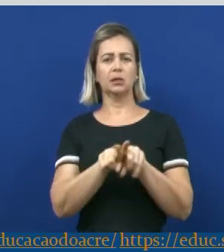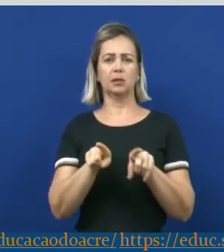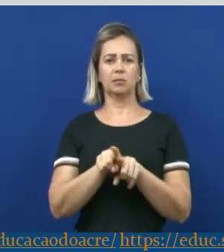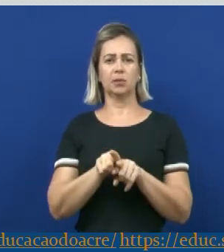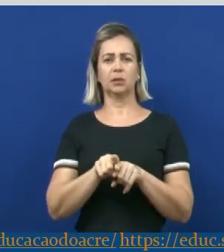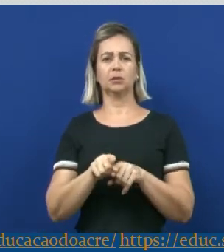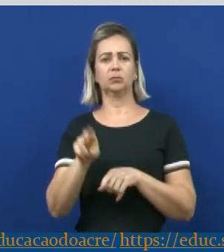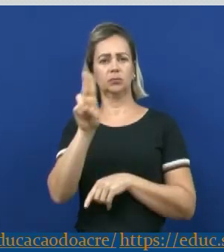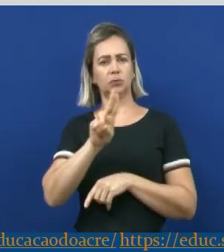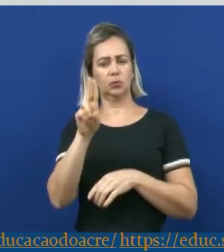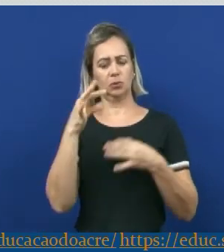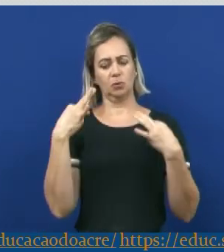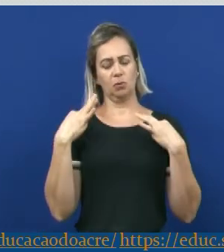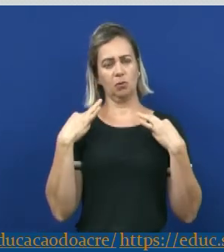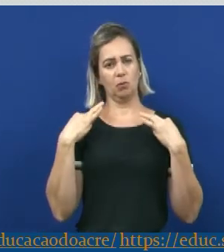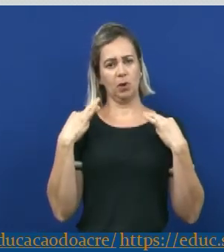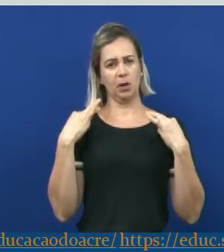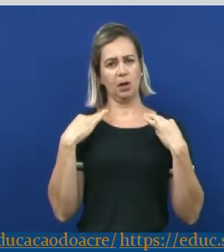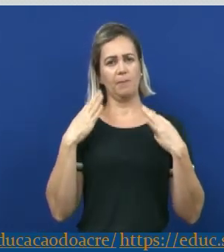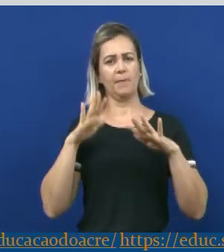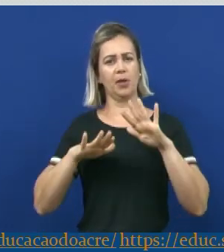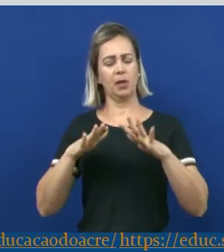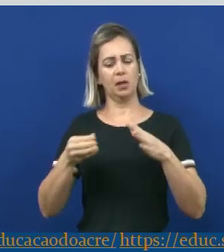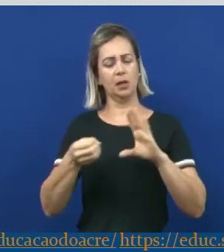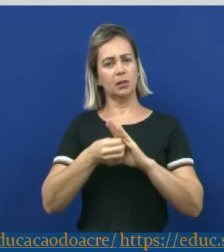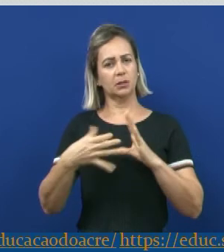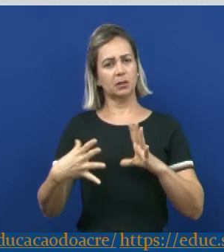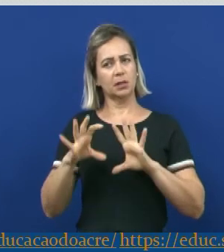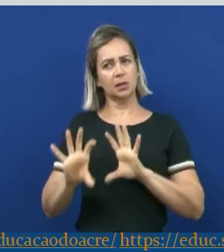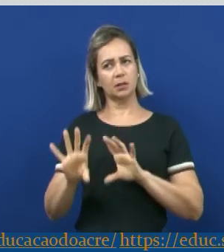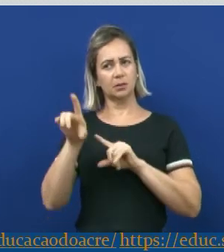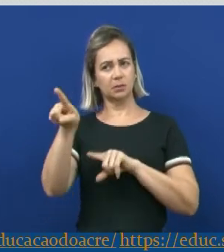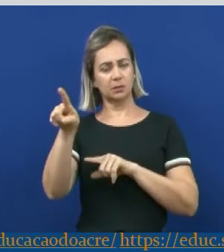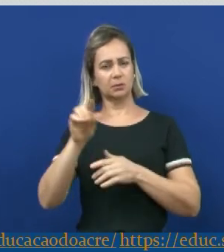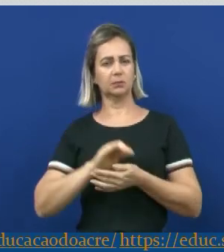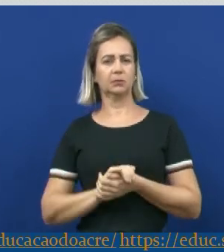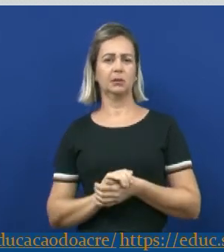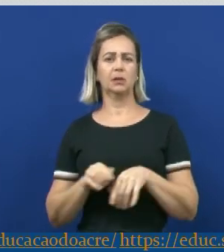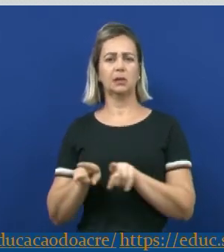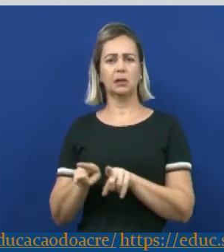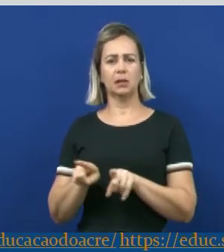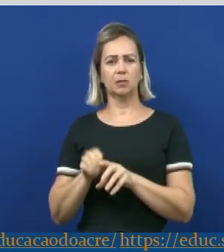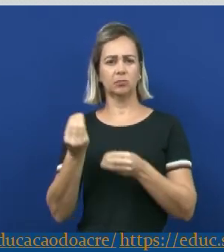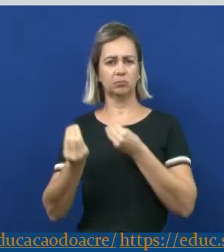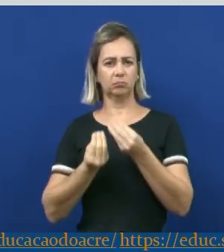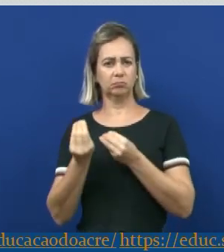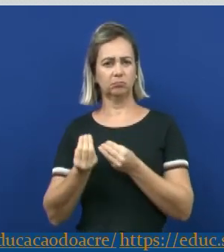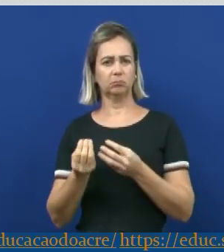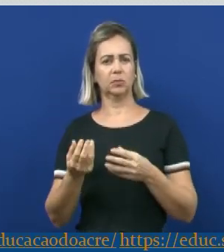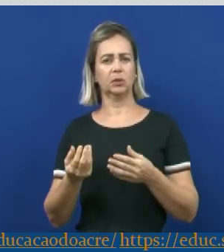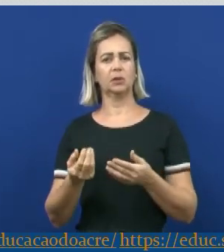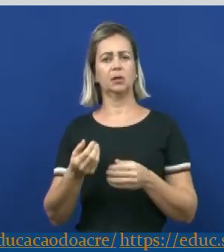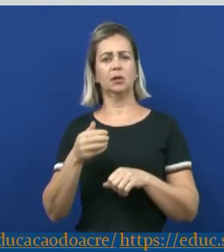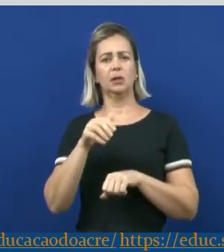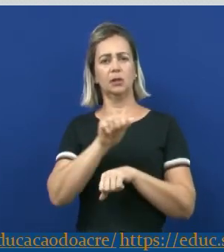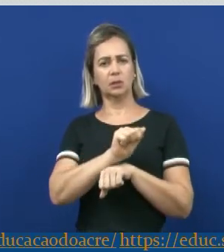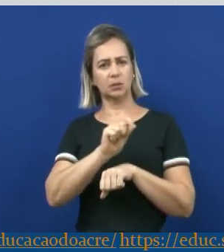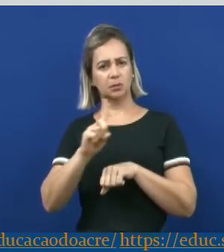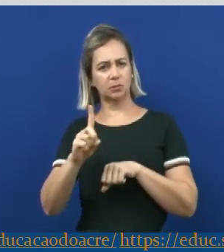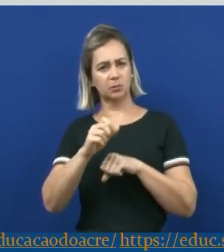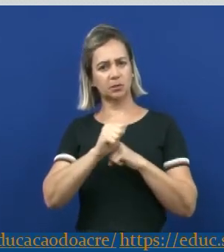camisa. Então, fazendo a descrição dela, do seu físico, certo? E da sua roupa, esses são os adjetivos que eu vou